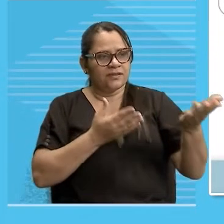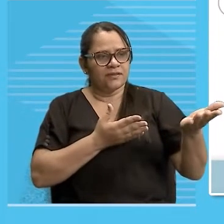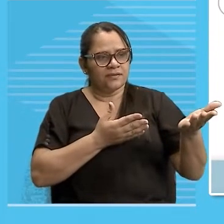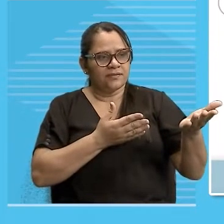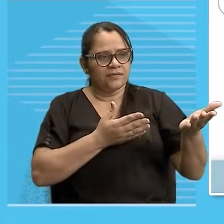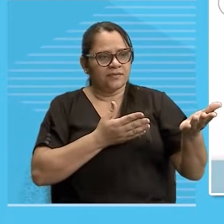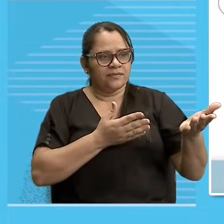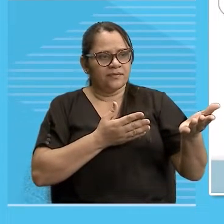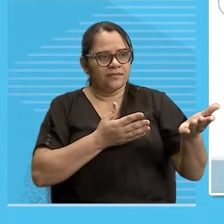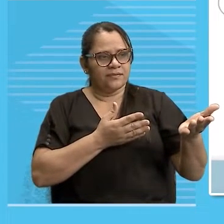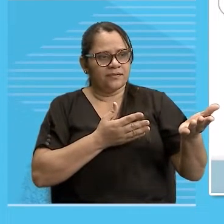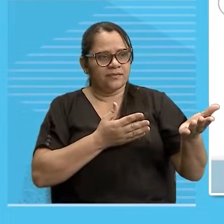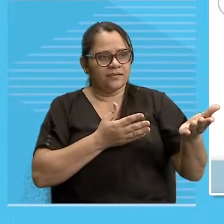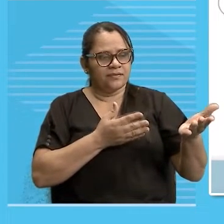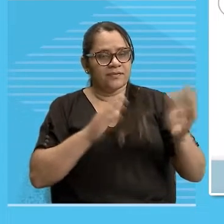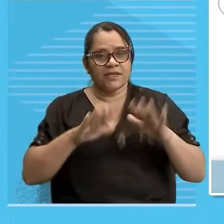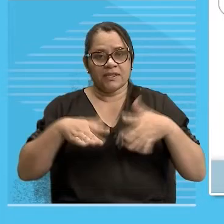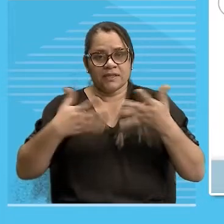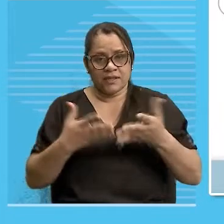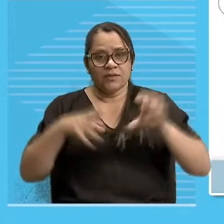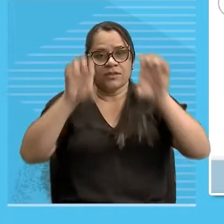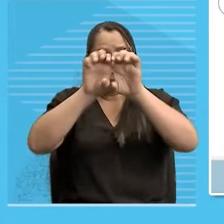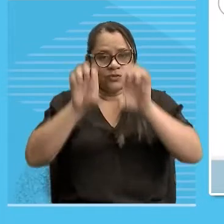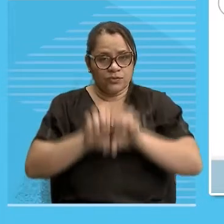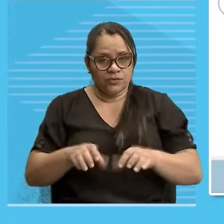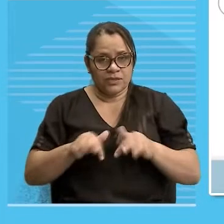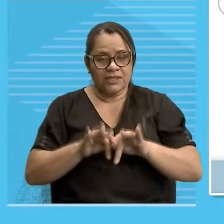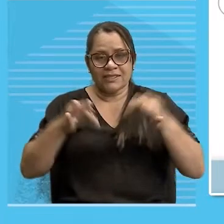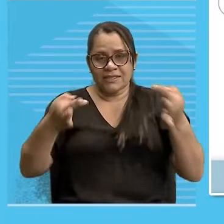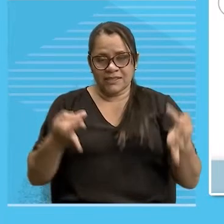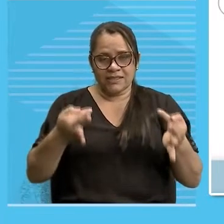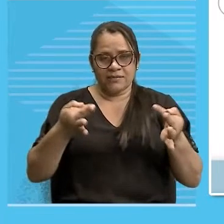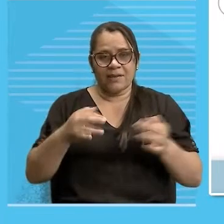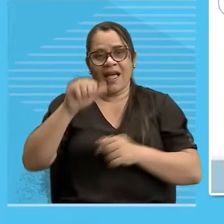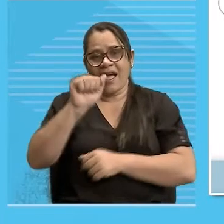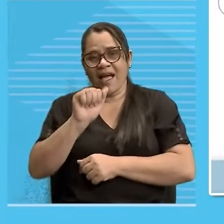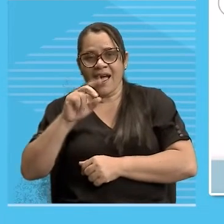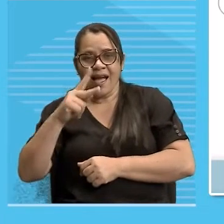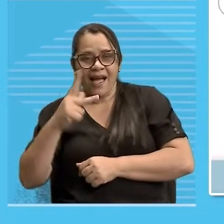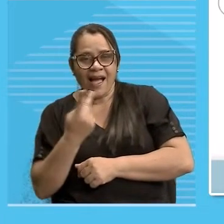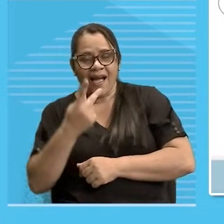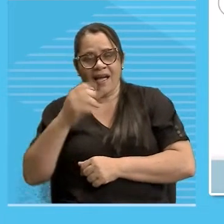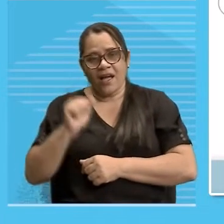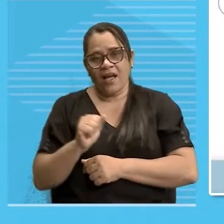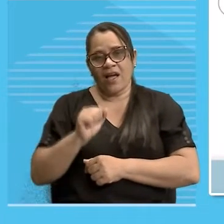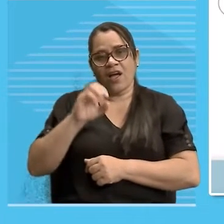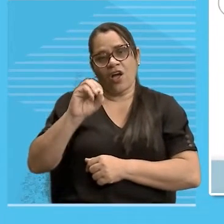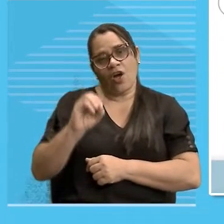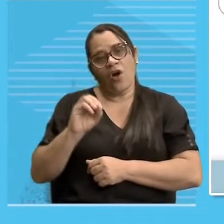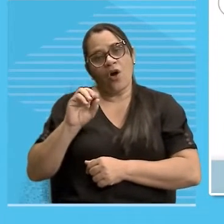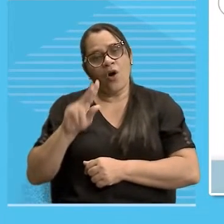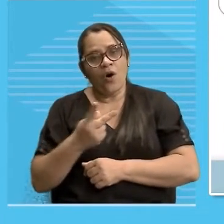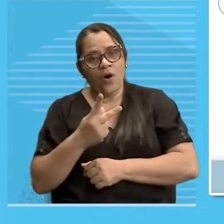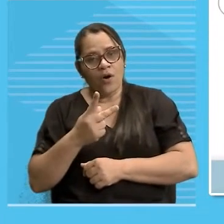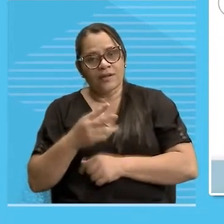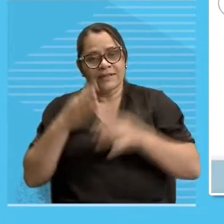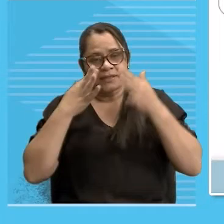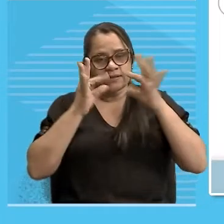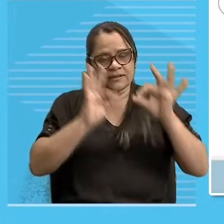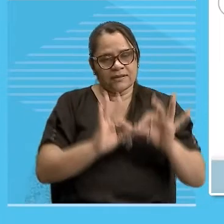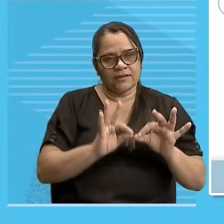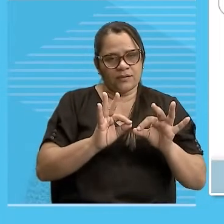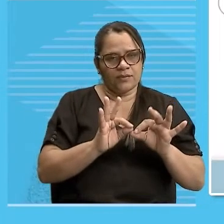Vamos lá. Então, elas têm estrutura simples, ó. A, O, oba, viva, eita, cuidado, atenção, alerta,